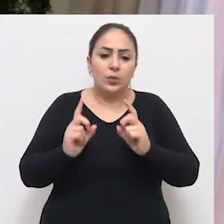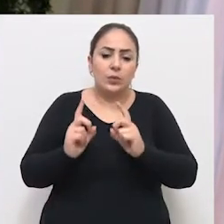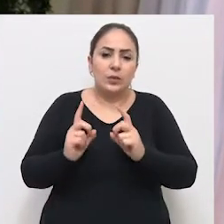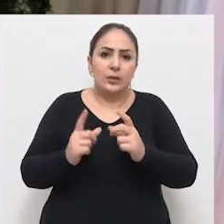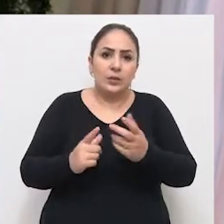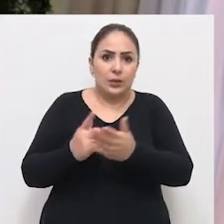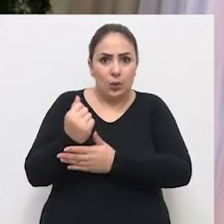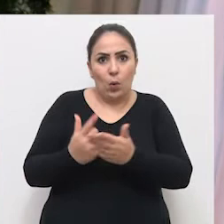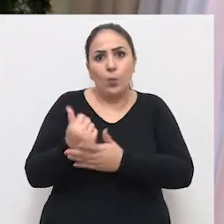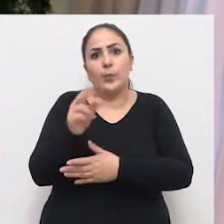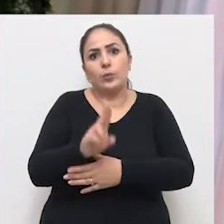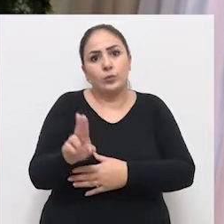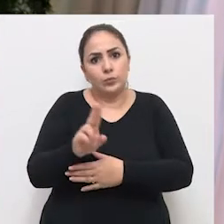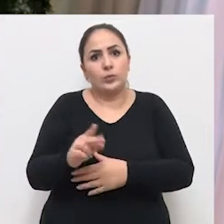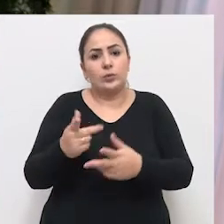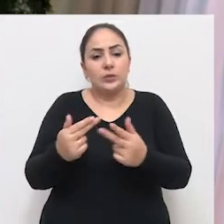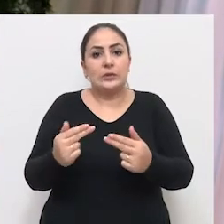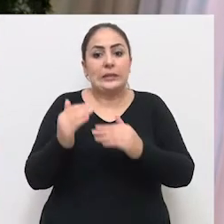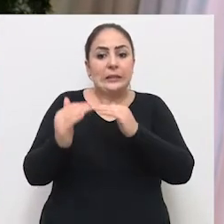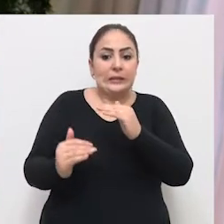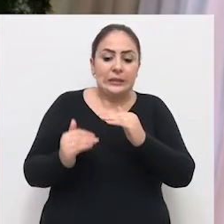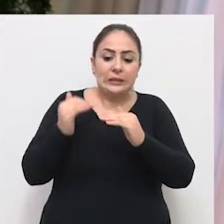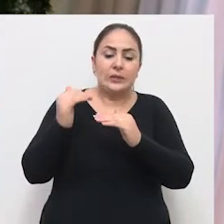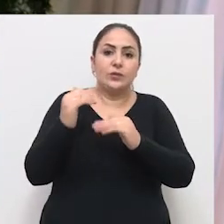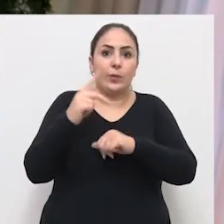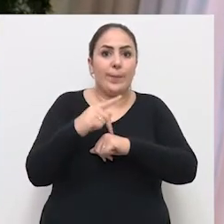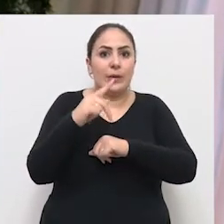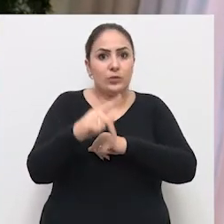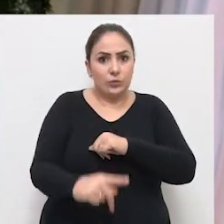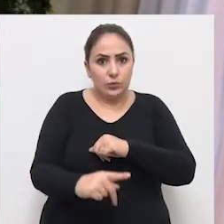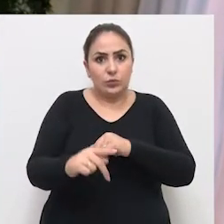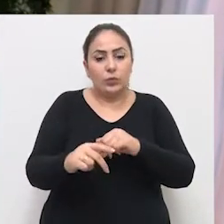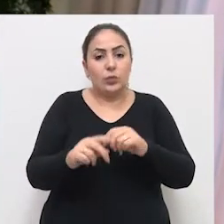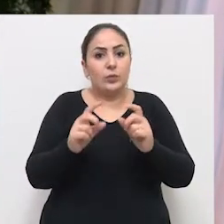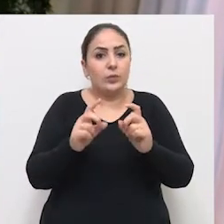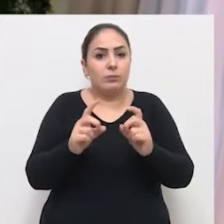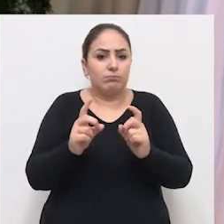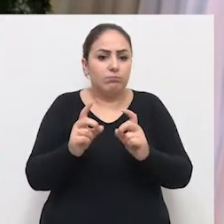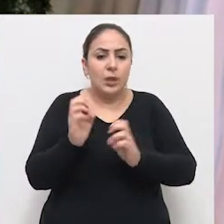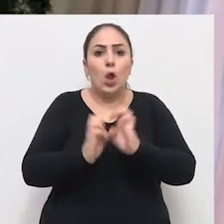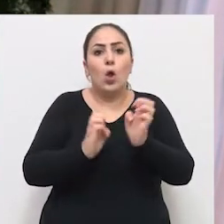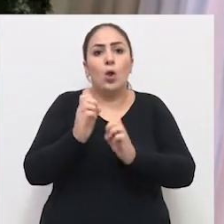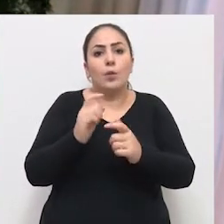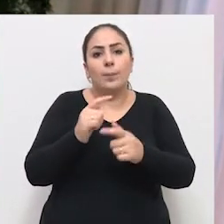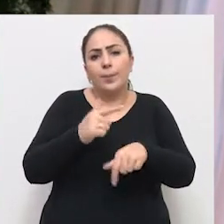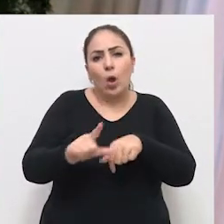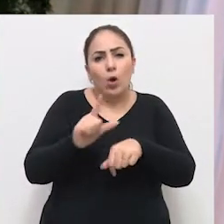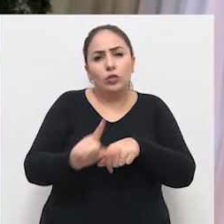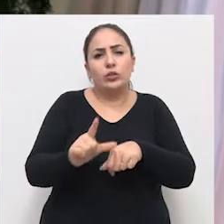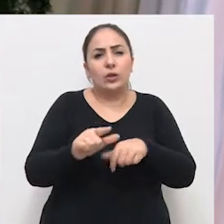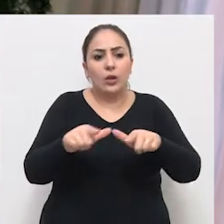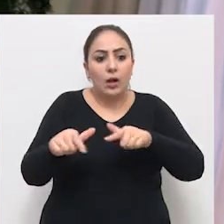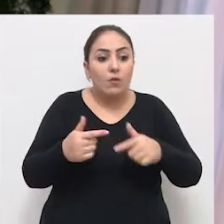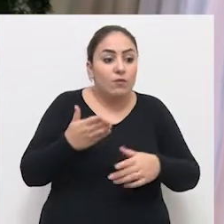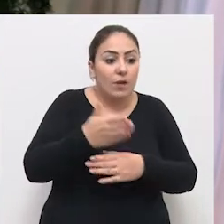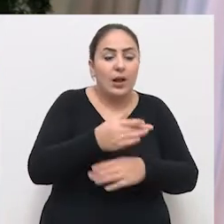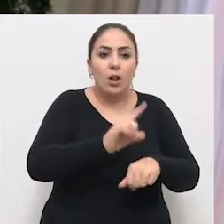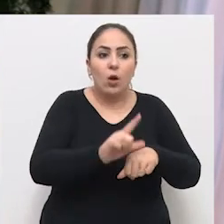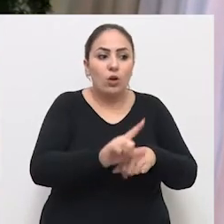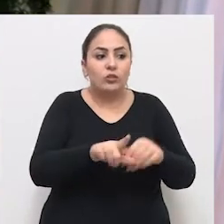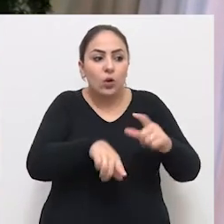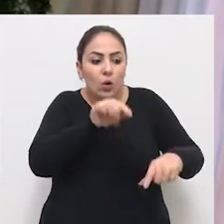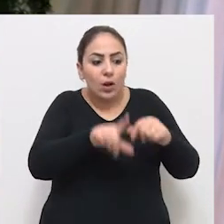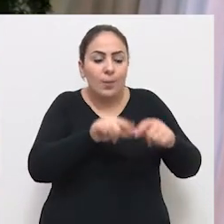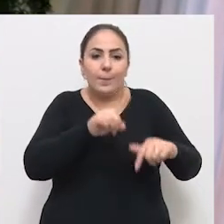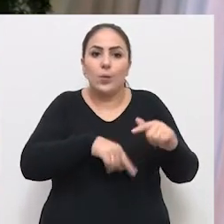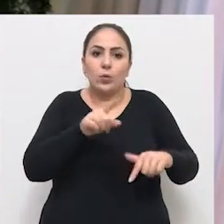dos consumidores a nível de Passo Fundo, do comércio local, de irem até as lojas para poder escolher os